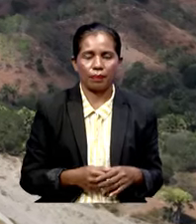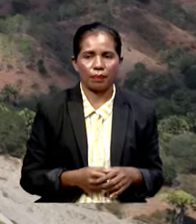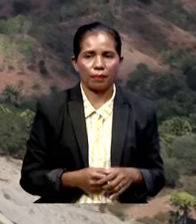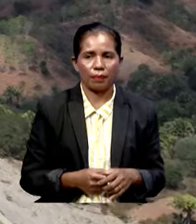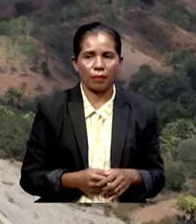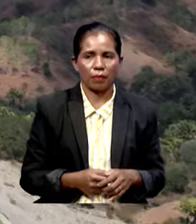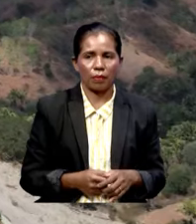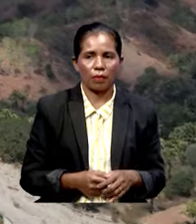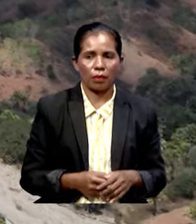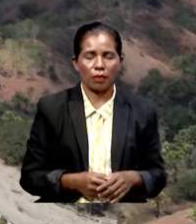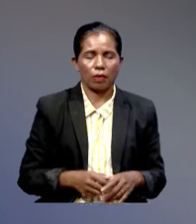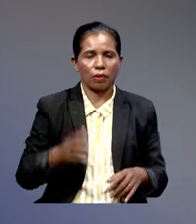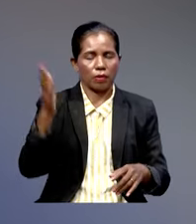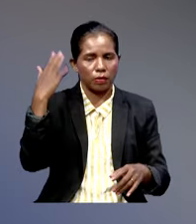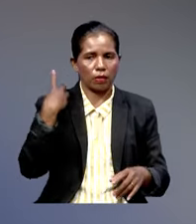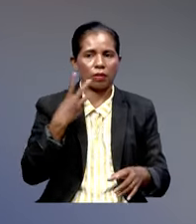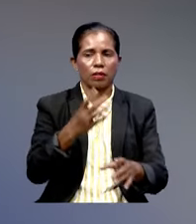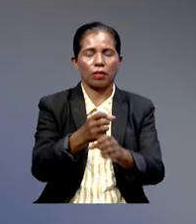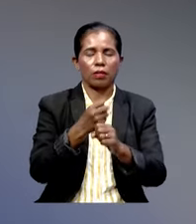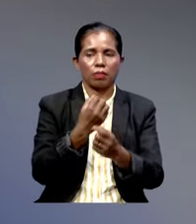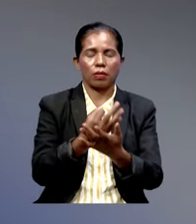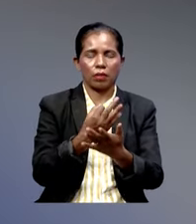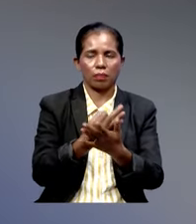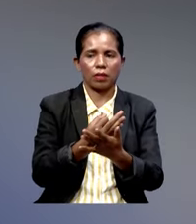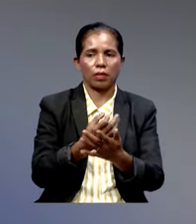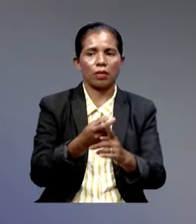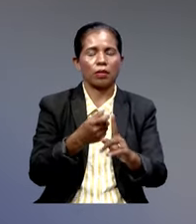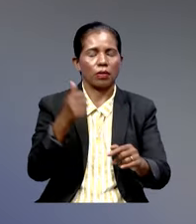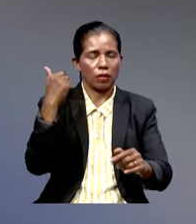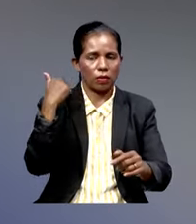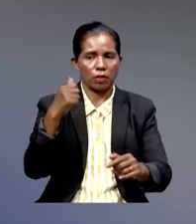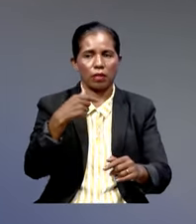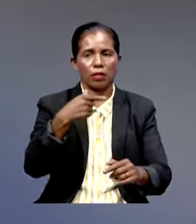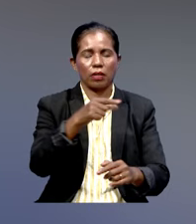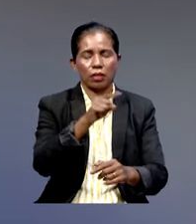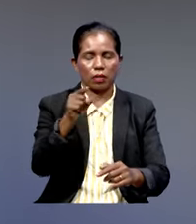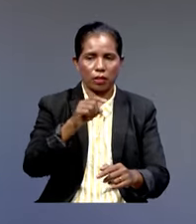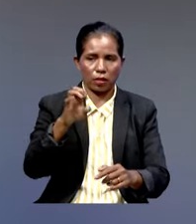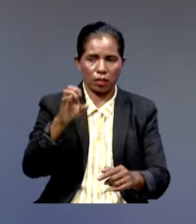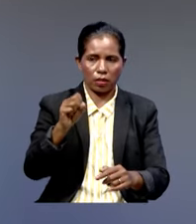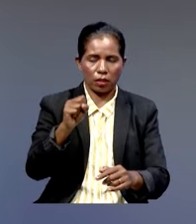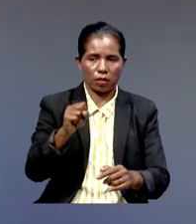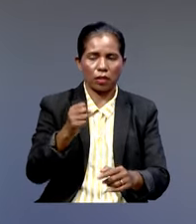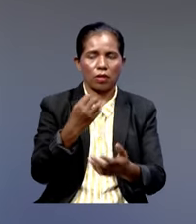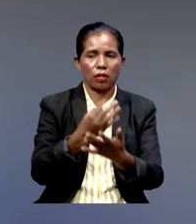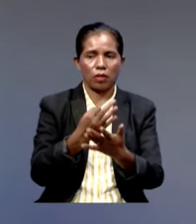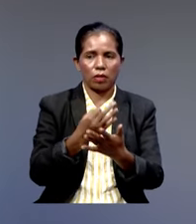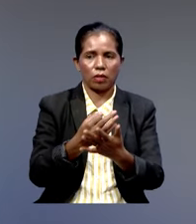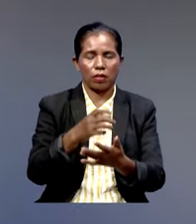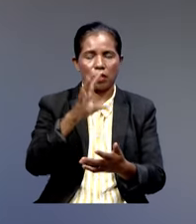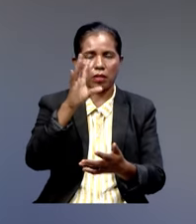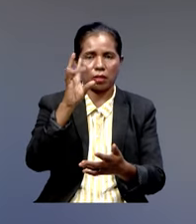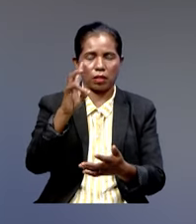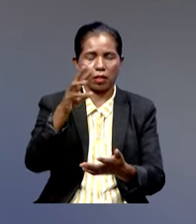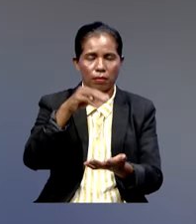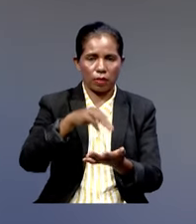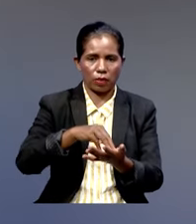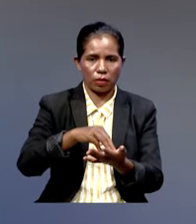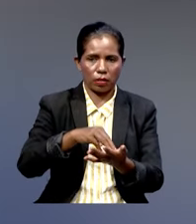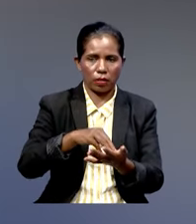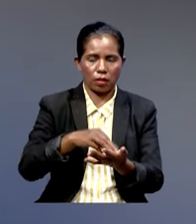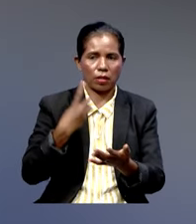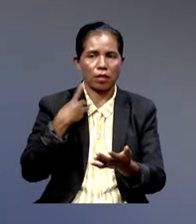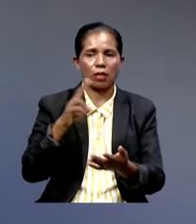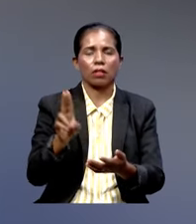Polo kita simu orsamento balo husi Jeff ho montante 7 milhões de dólares de maka